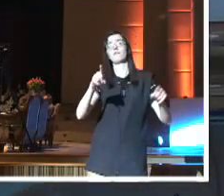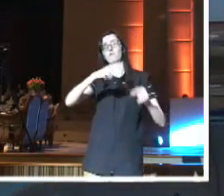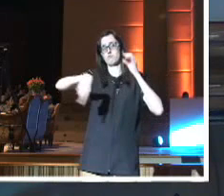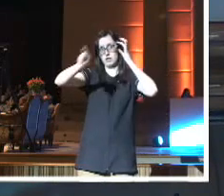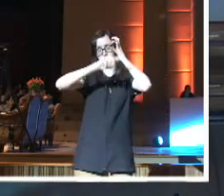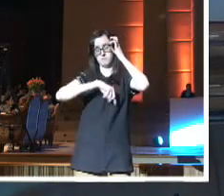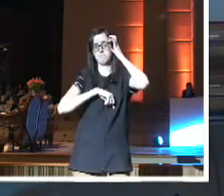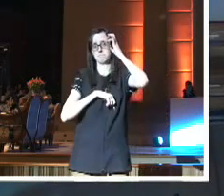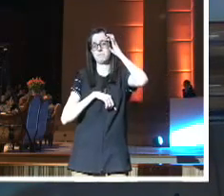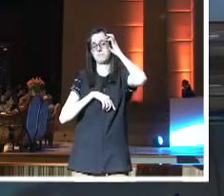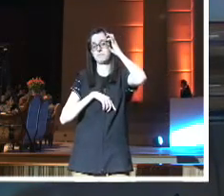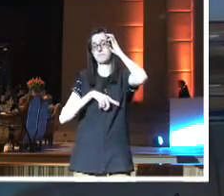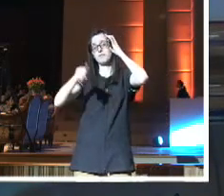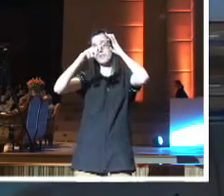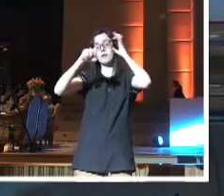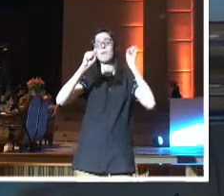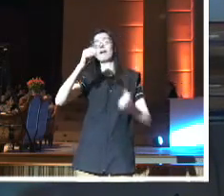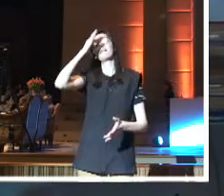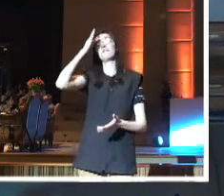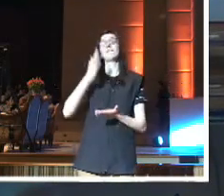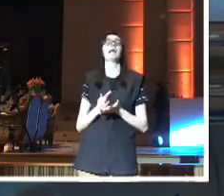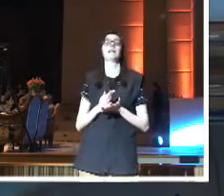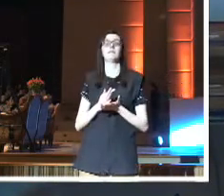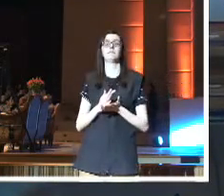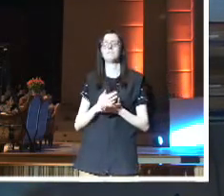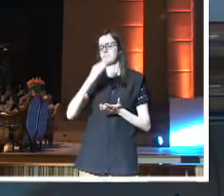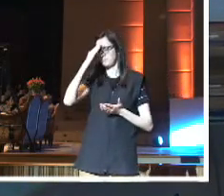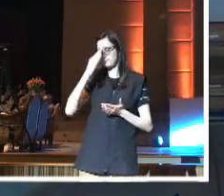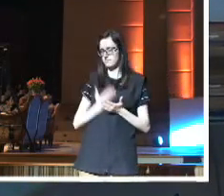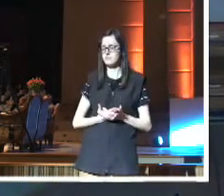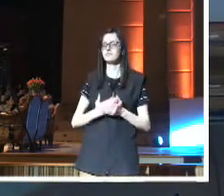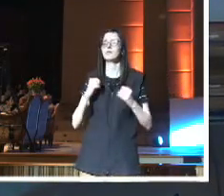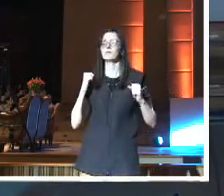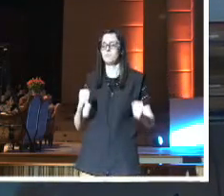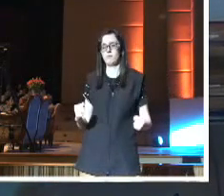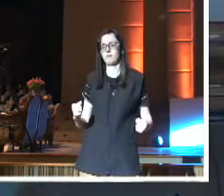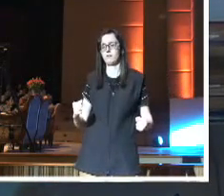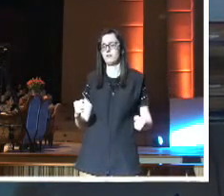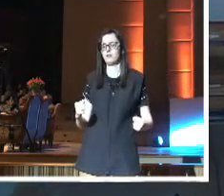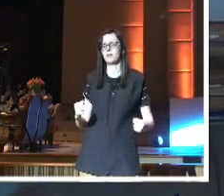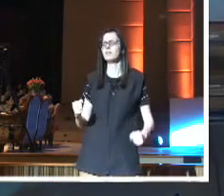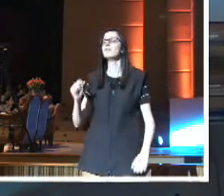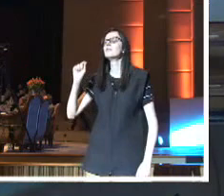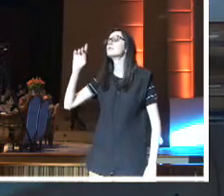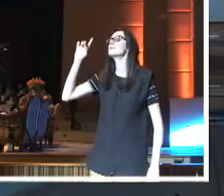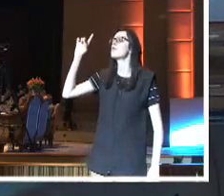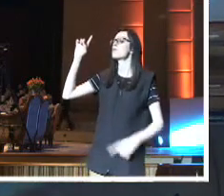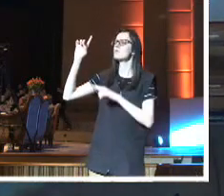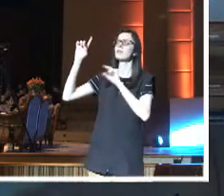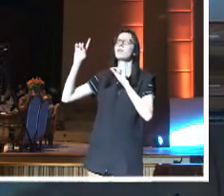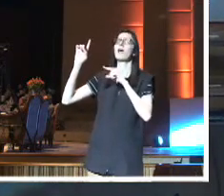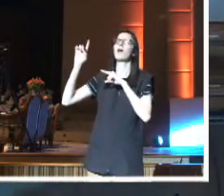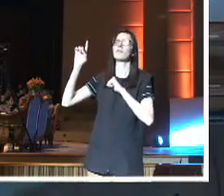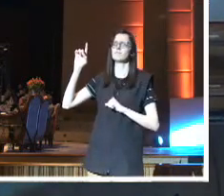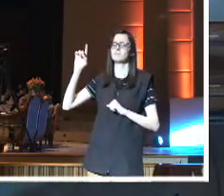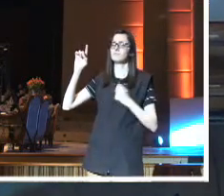você a, pela fé, crer. Quem é o teu Deus?